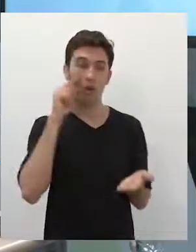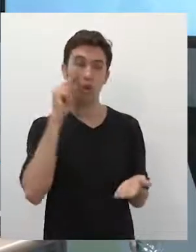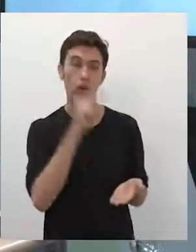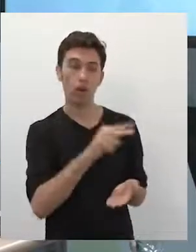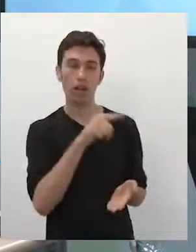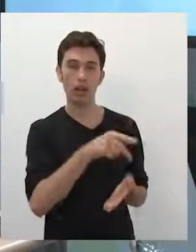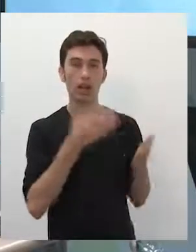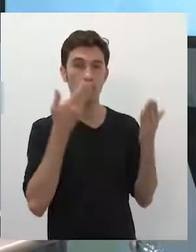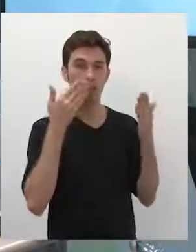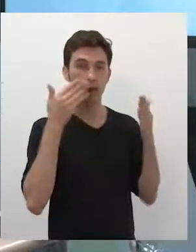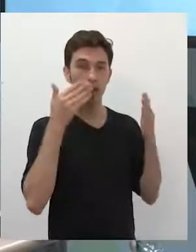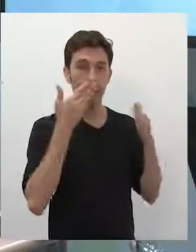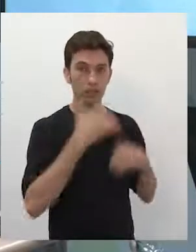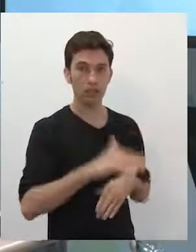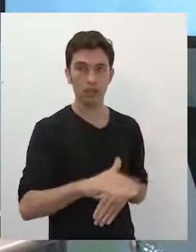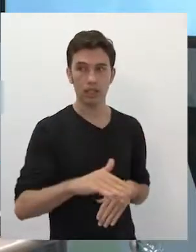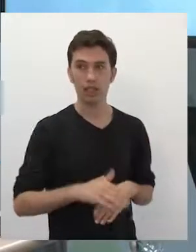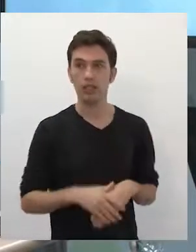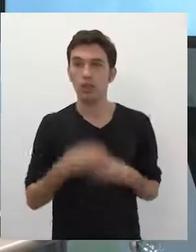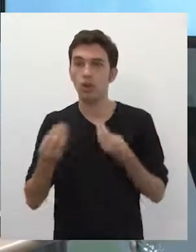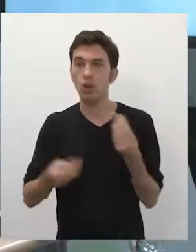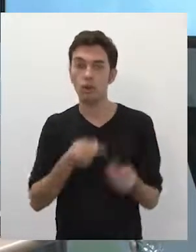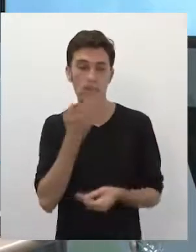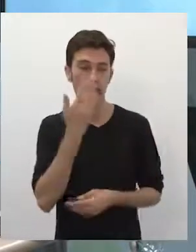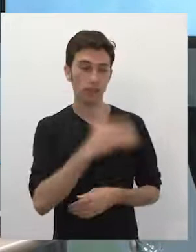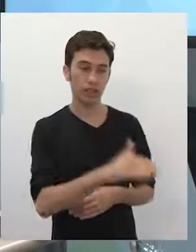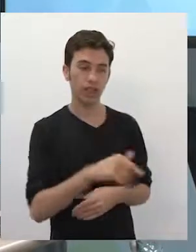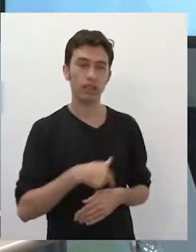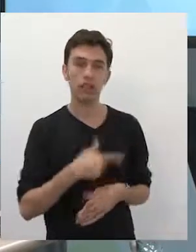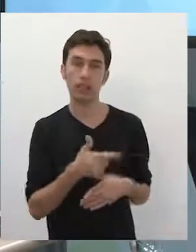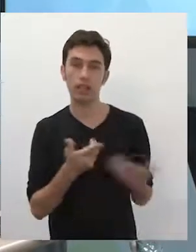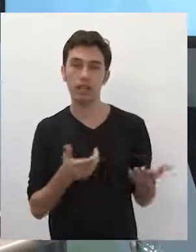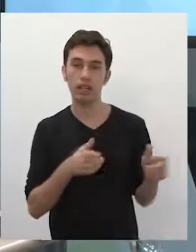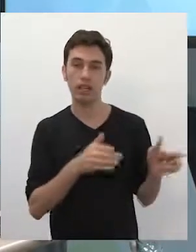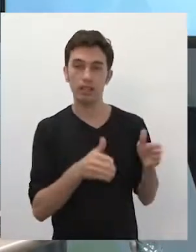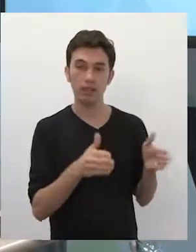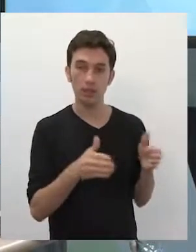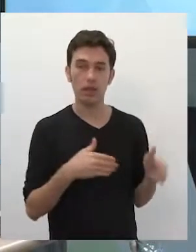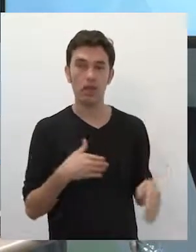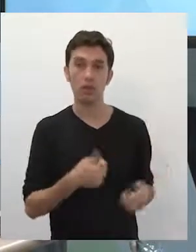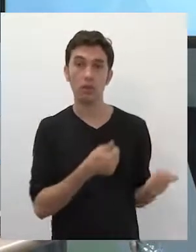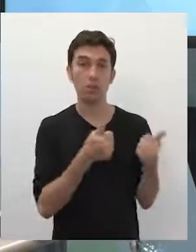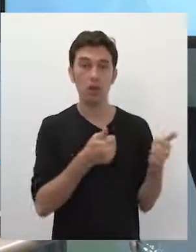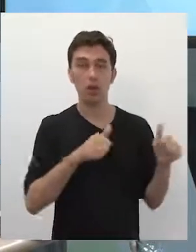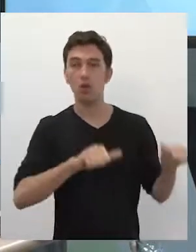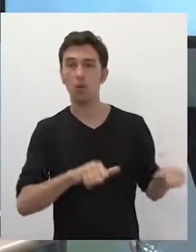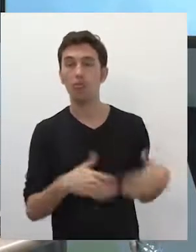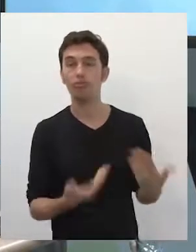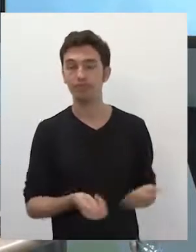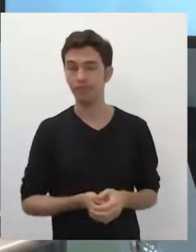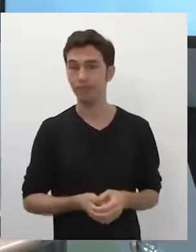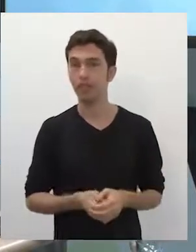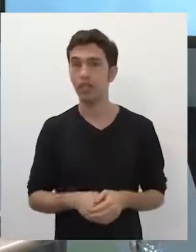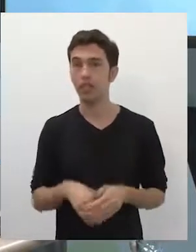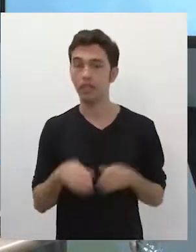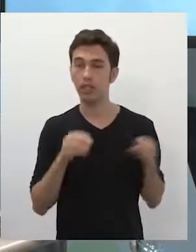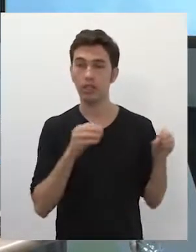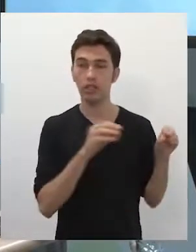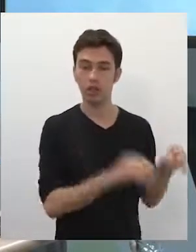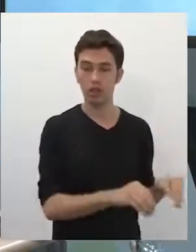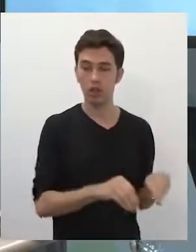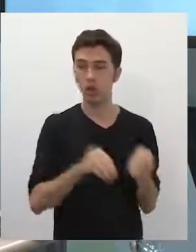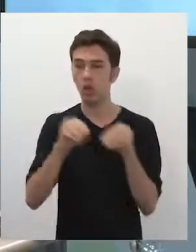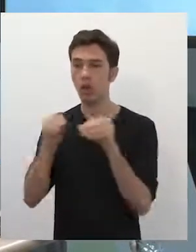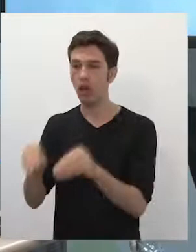das crianças, como que as crianças estão passando por este momento. Deslocadas, ou seja, elas tiveram